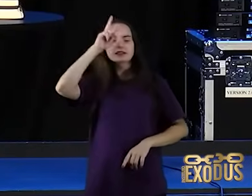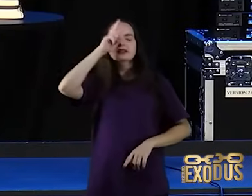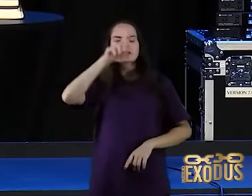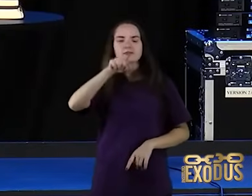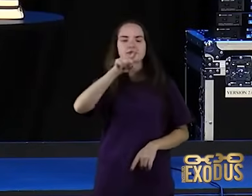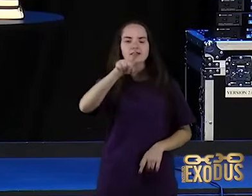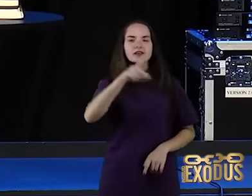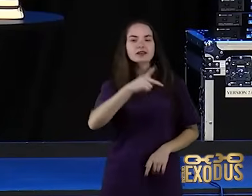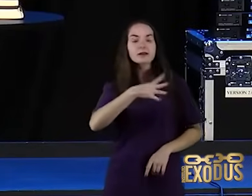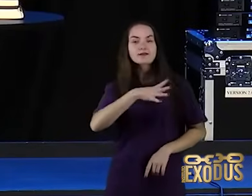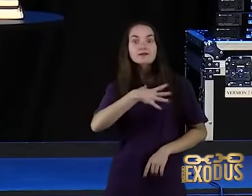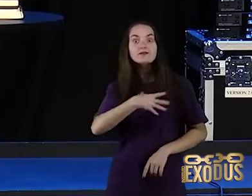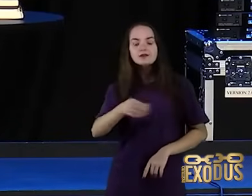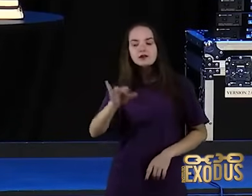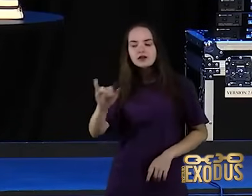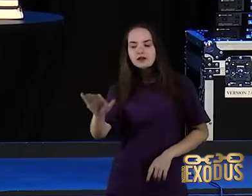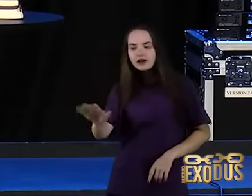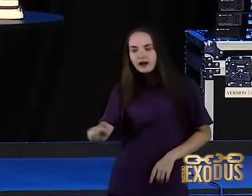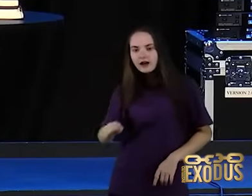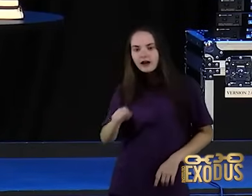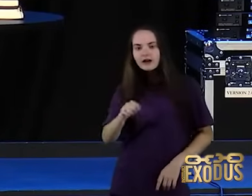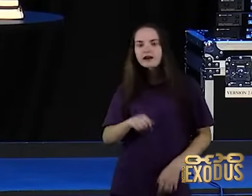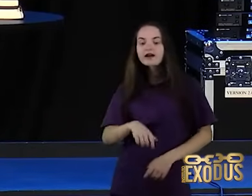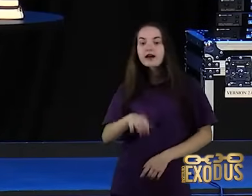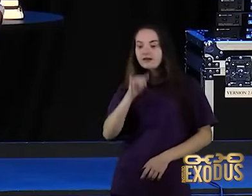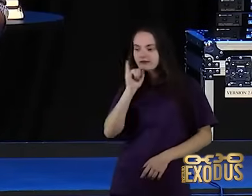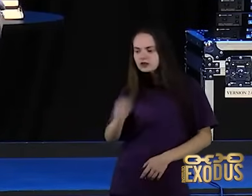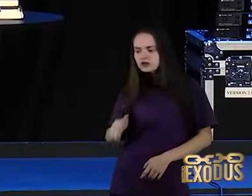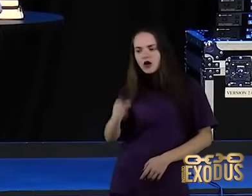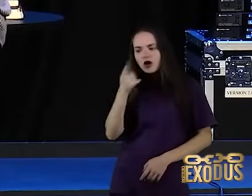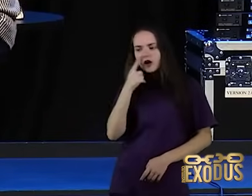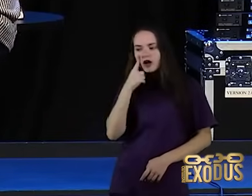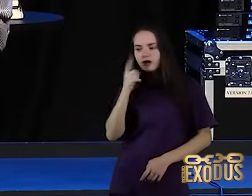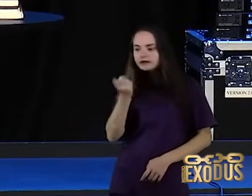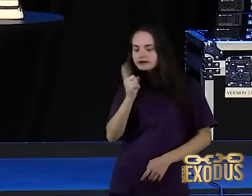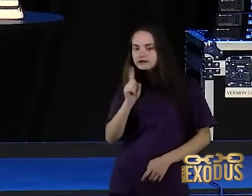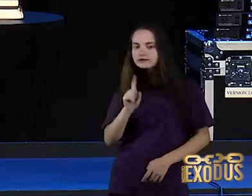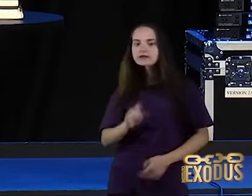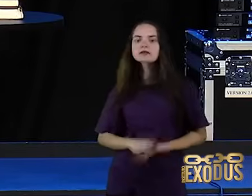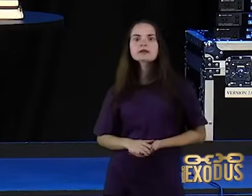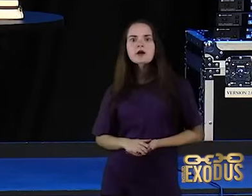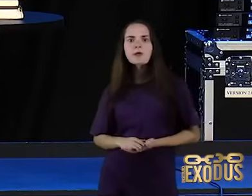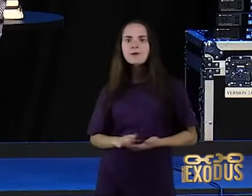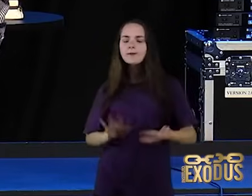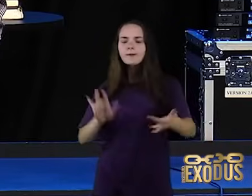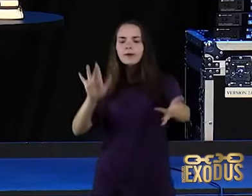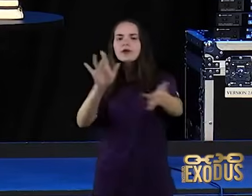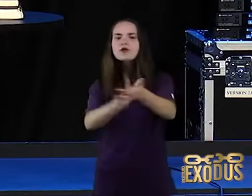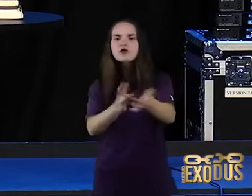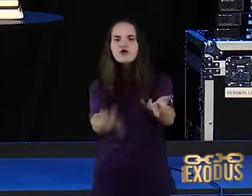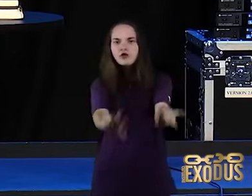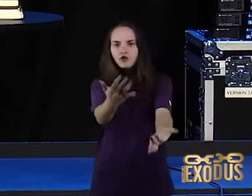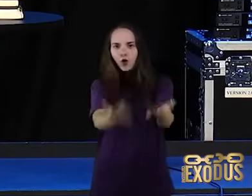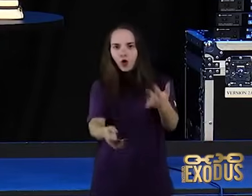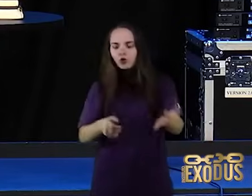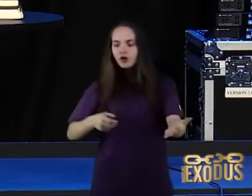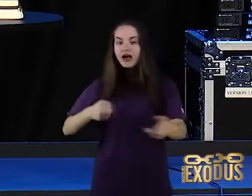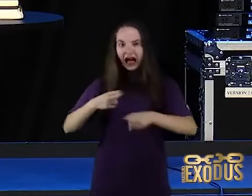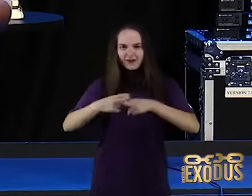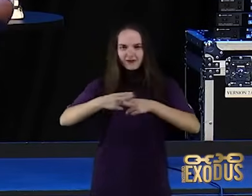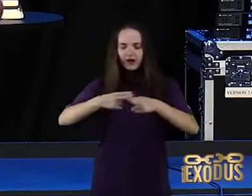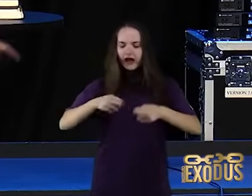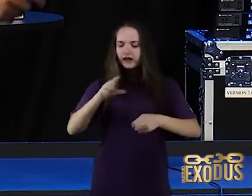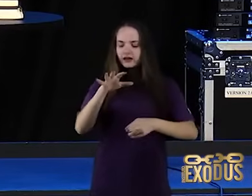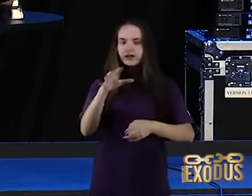filho falou assim ai ai ai isso aqui faz ai ai e ele queria colocar a mão no fogo ele queria pegar uma faca que ia se